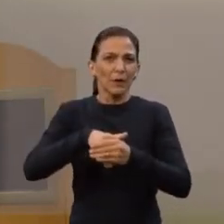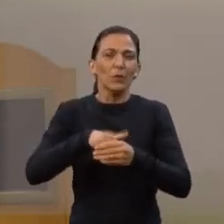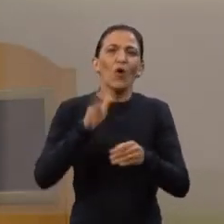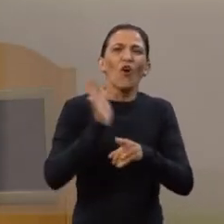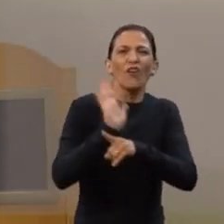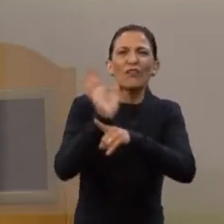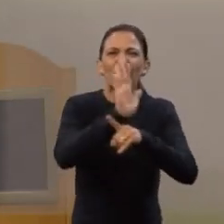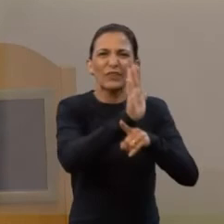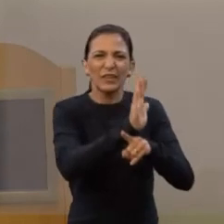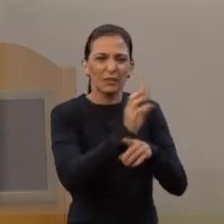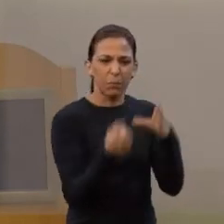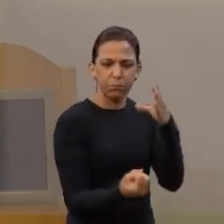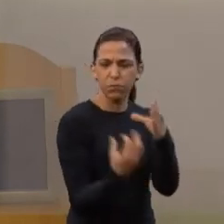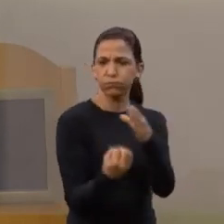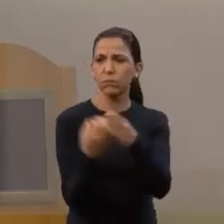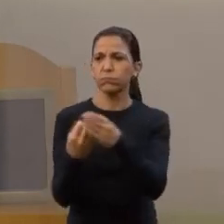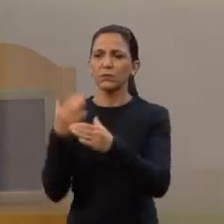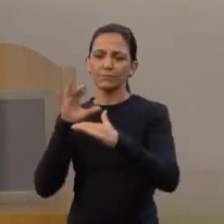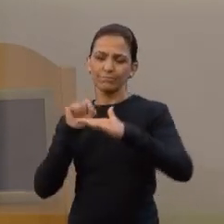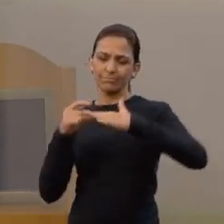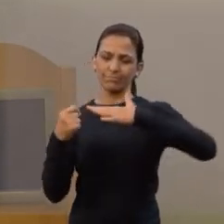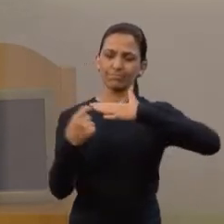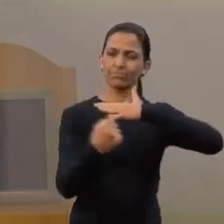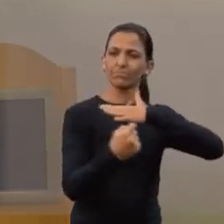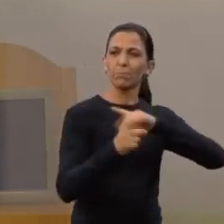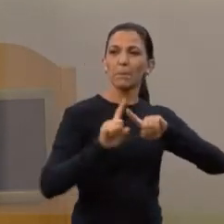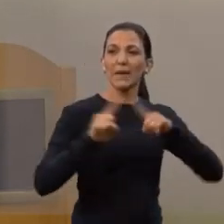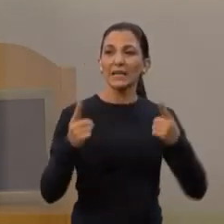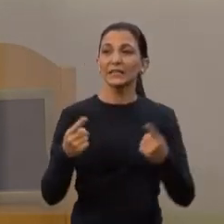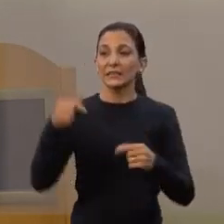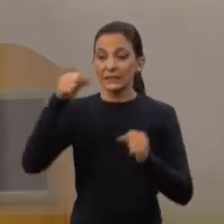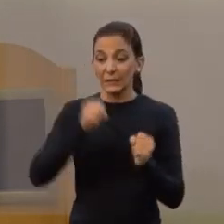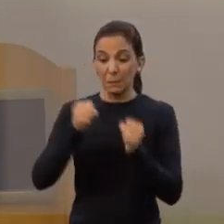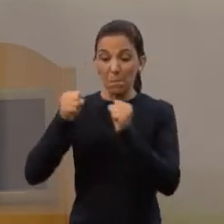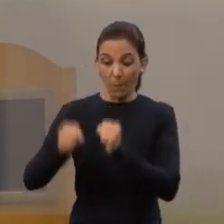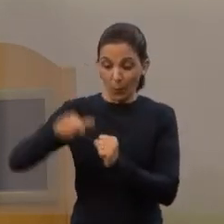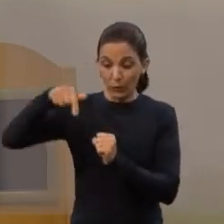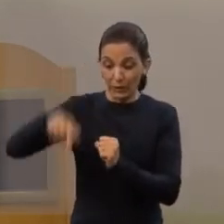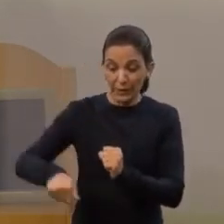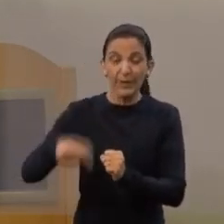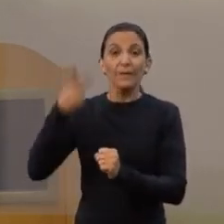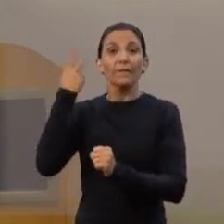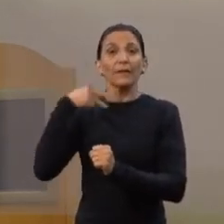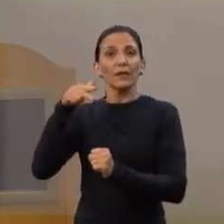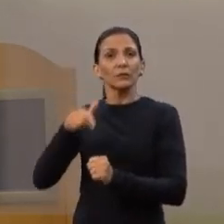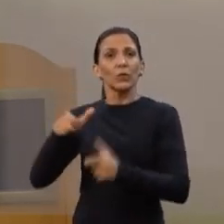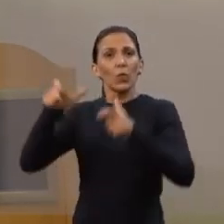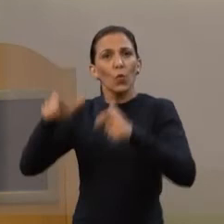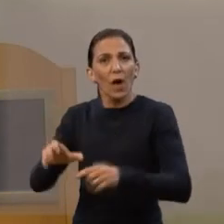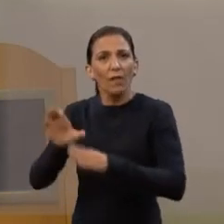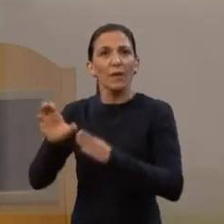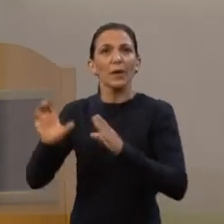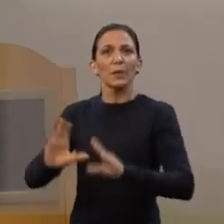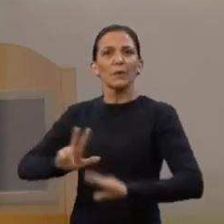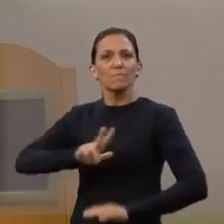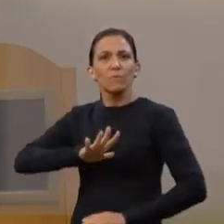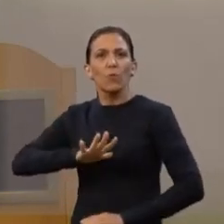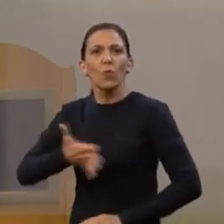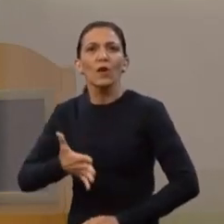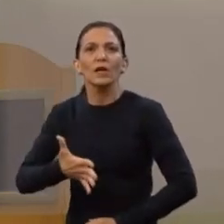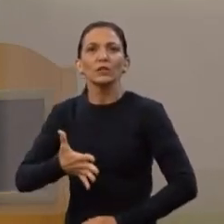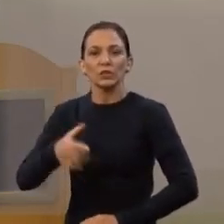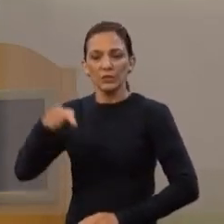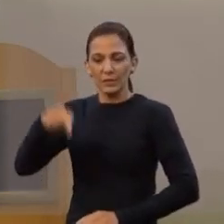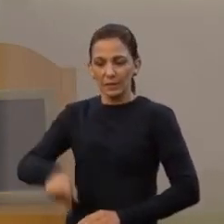vizinho pode floreado e fake News mas quer ocupar aqui esse espaço tenha coragem